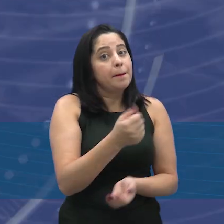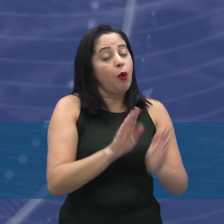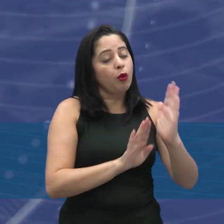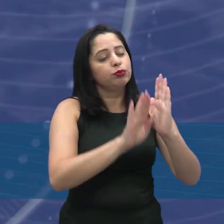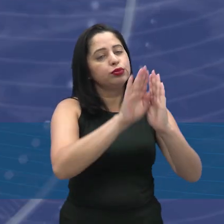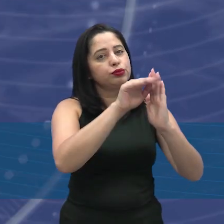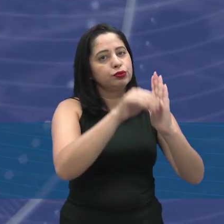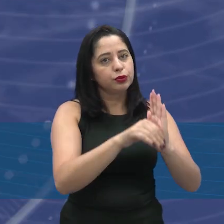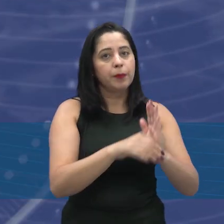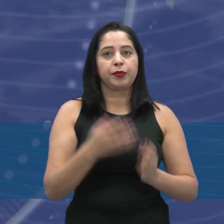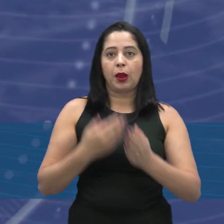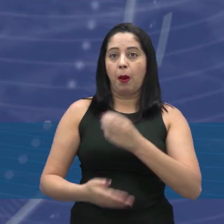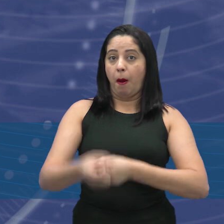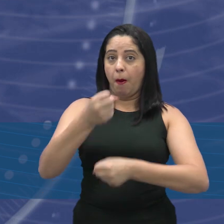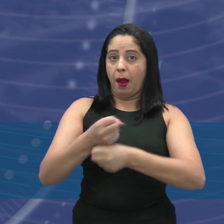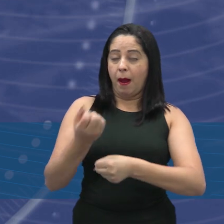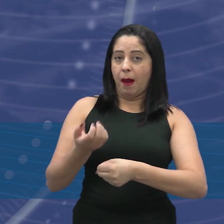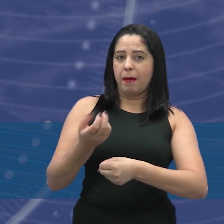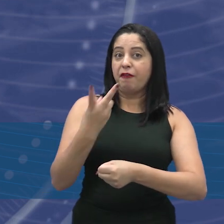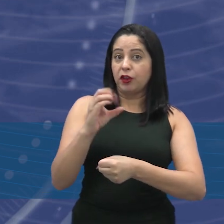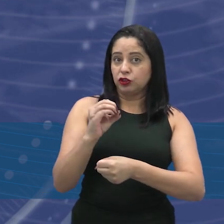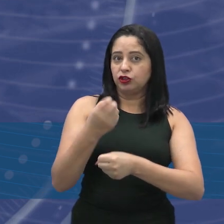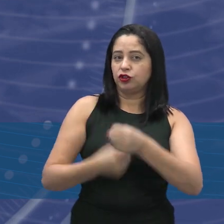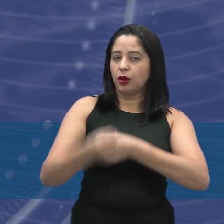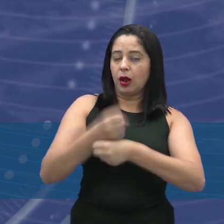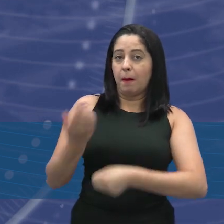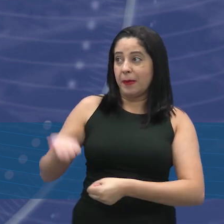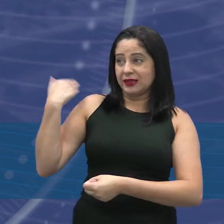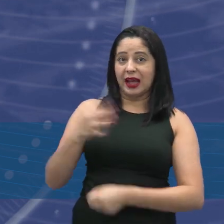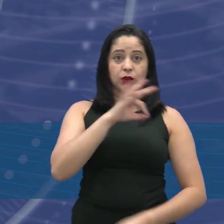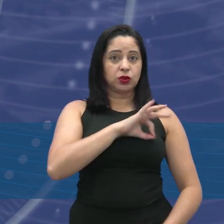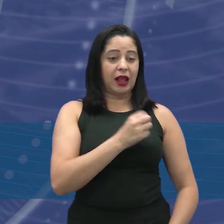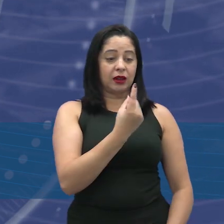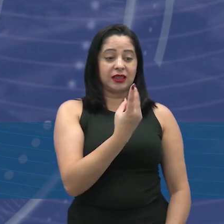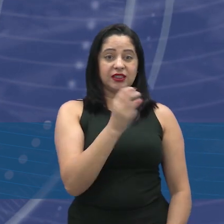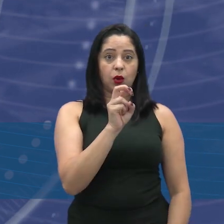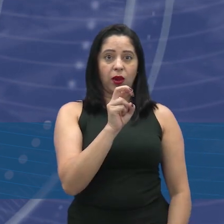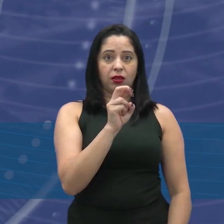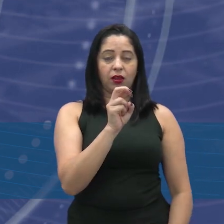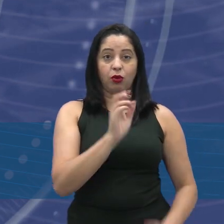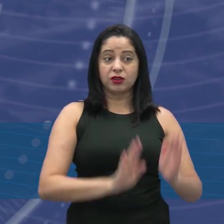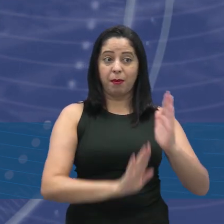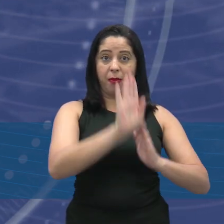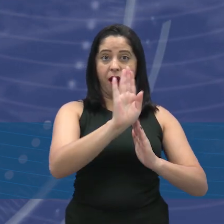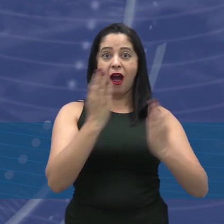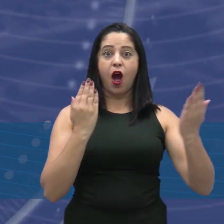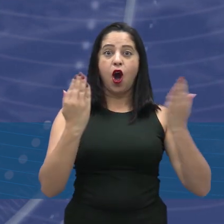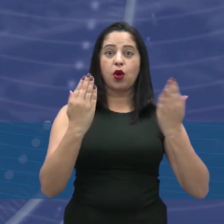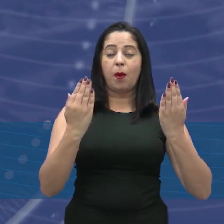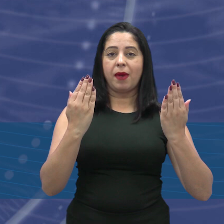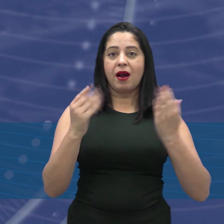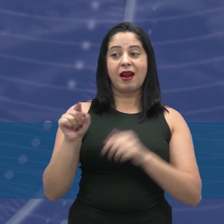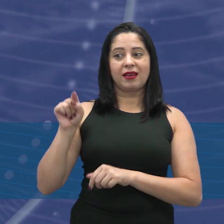as pessoas com ensino superior completo ganhavam cerca de 152% a mais do que